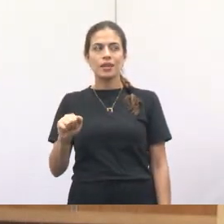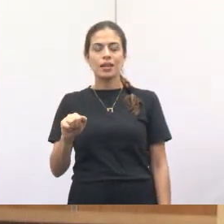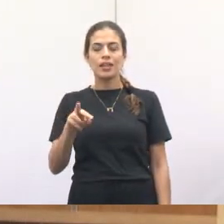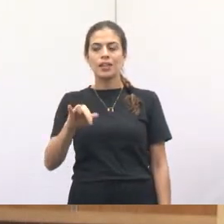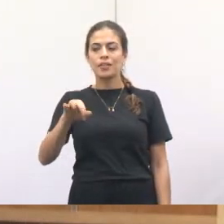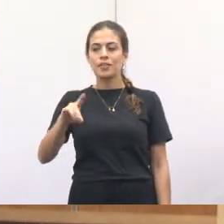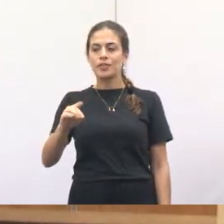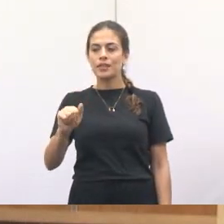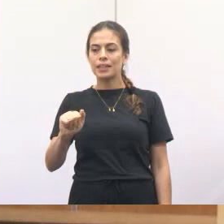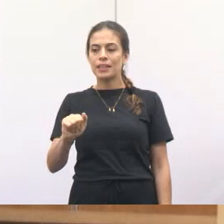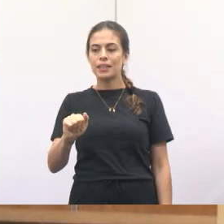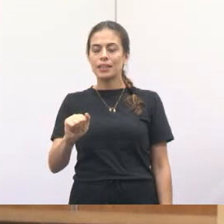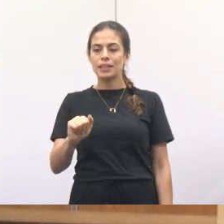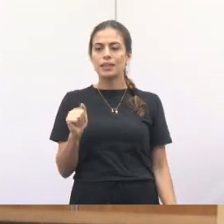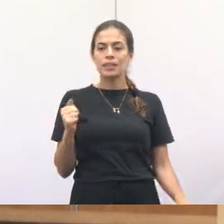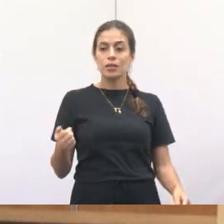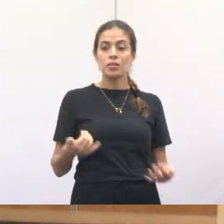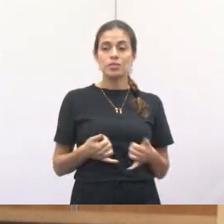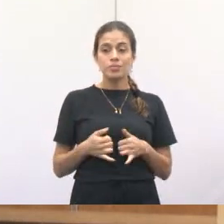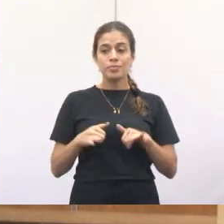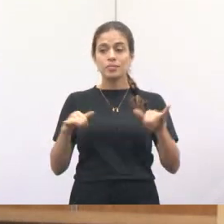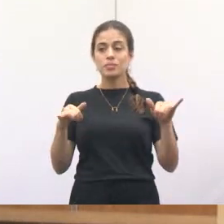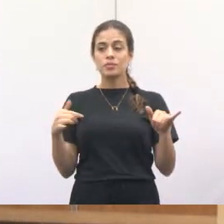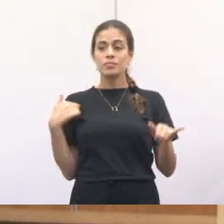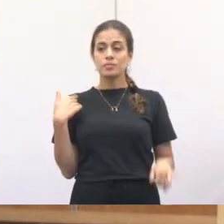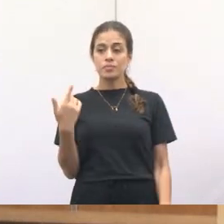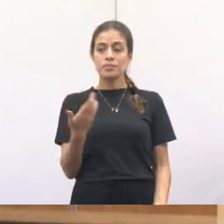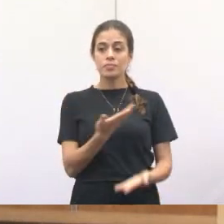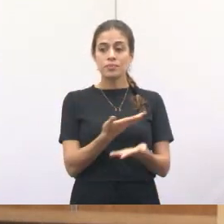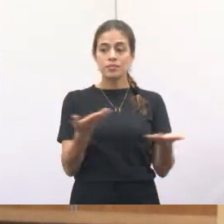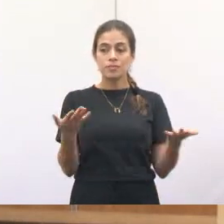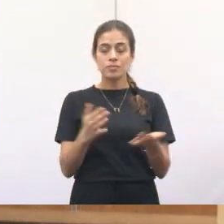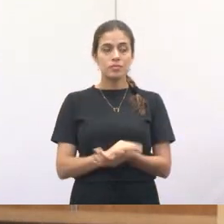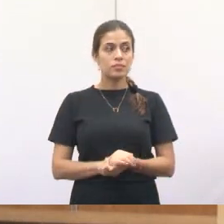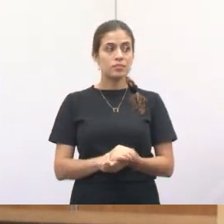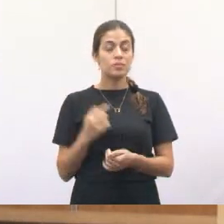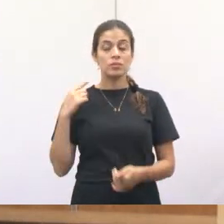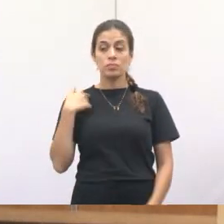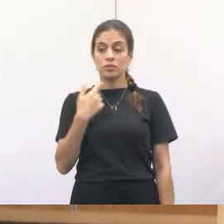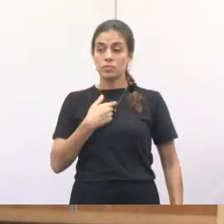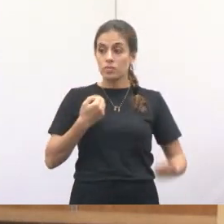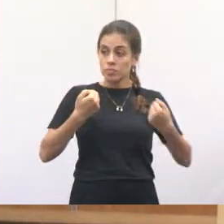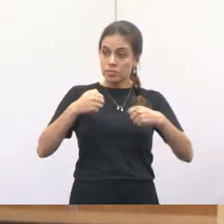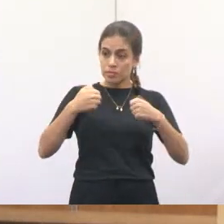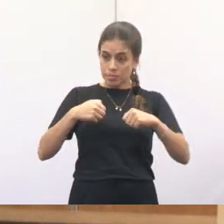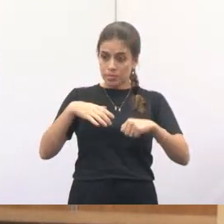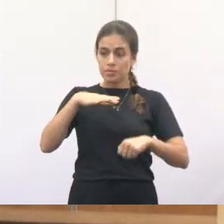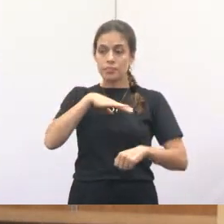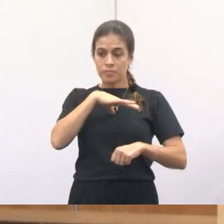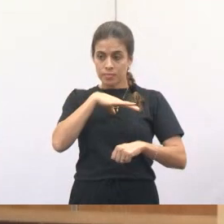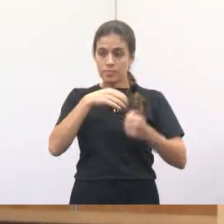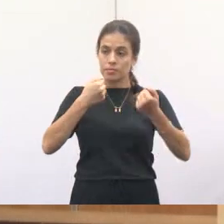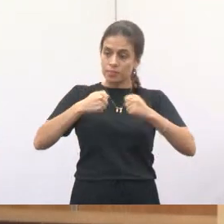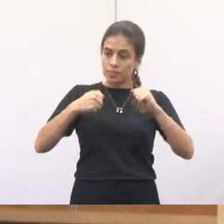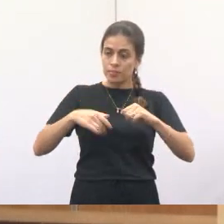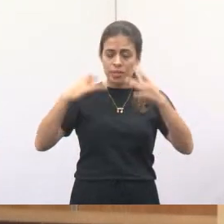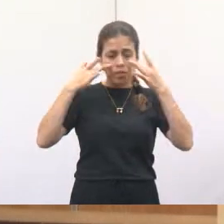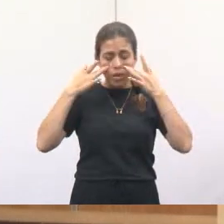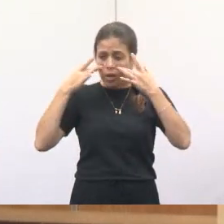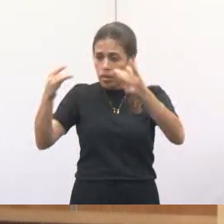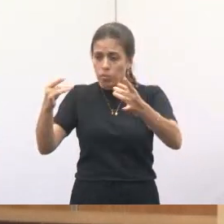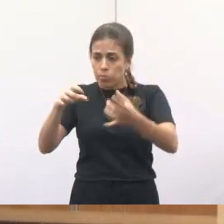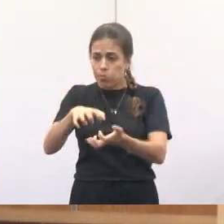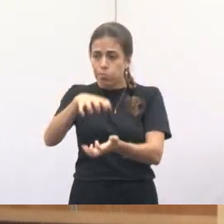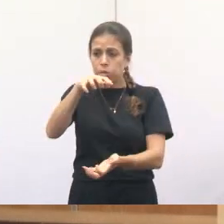quero partilhar com vocês aqui que nós precisamos, o município de Jacareí precisa dar mais atenção